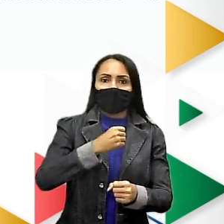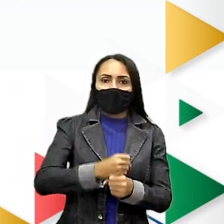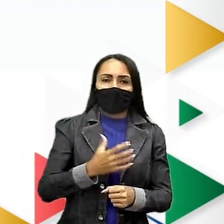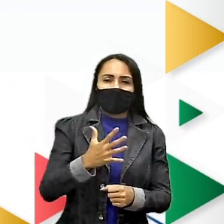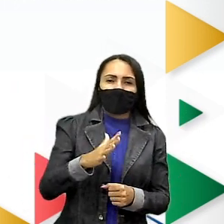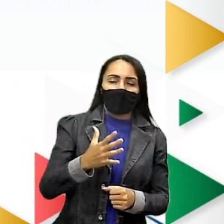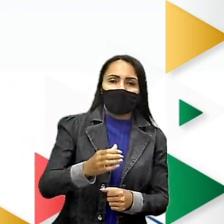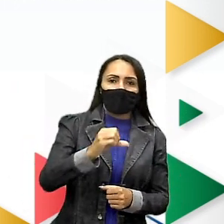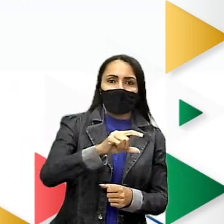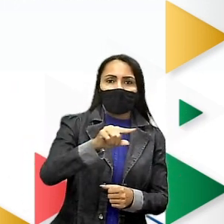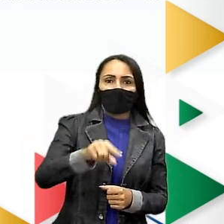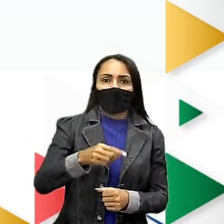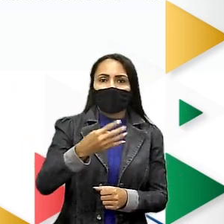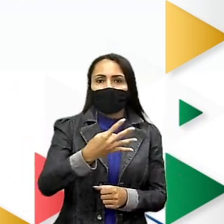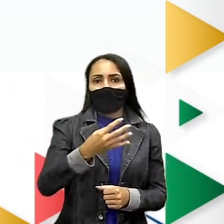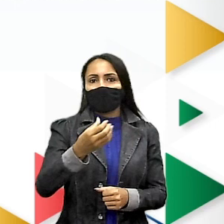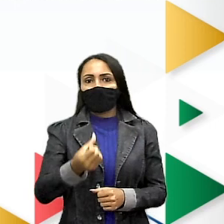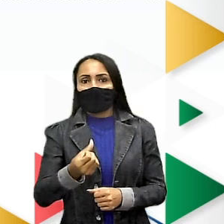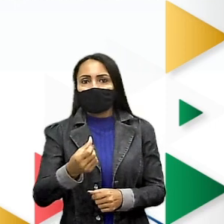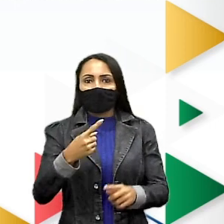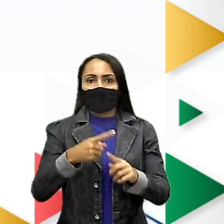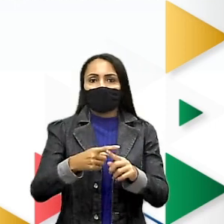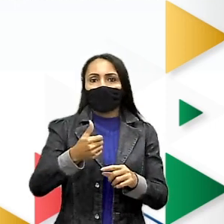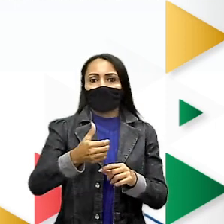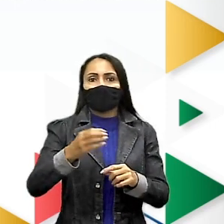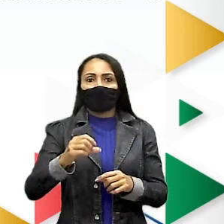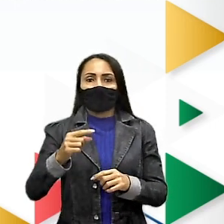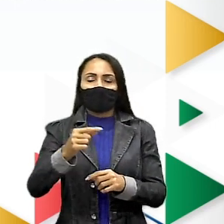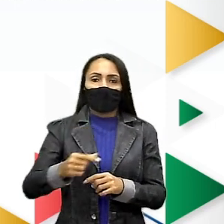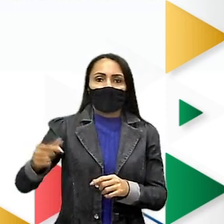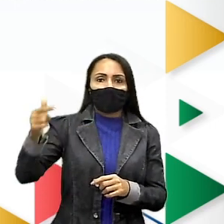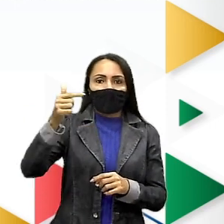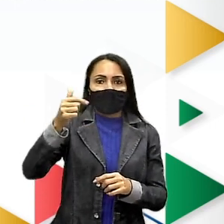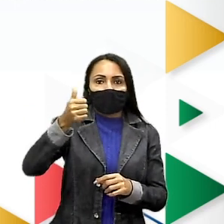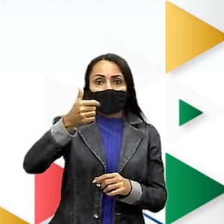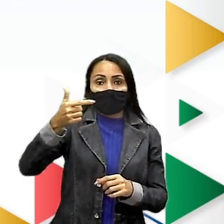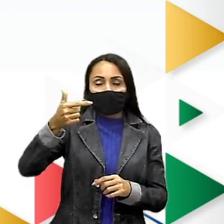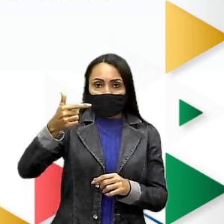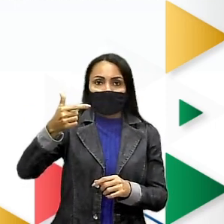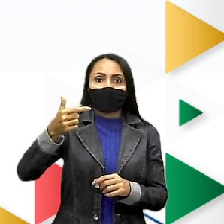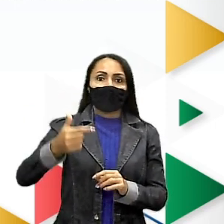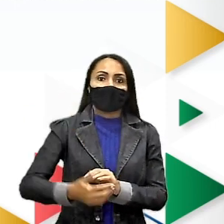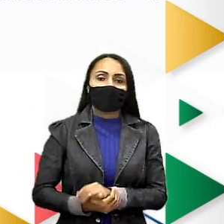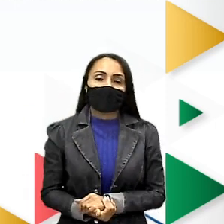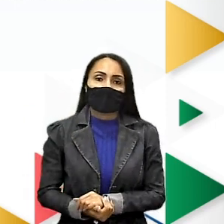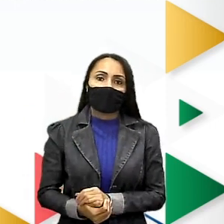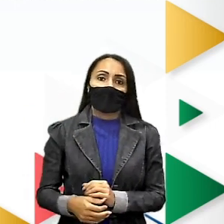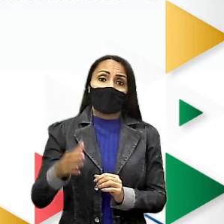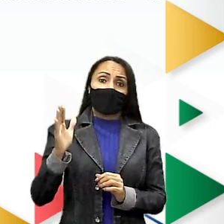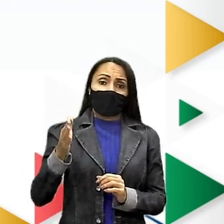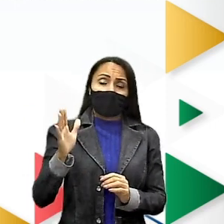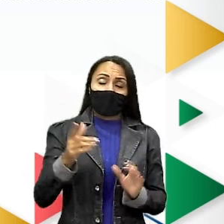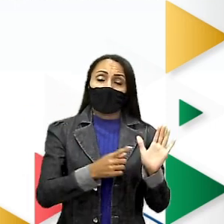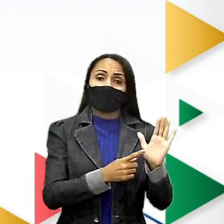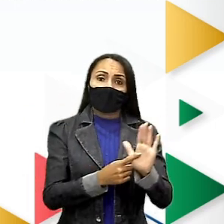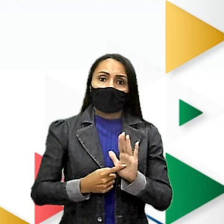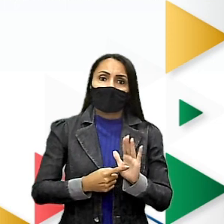aproximadamente a 9,46 vezes 10 elevado a 12 quilômetros. Veja que aí já é a